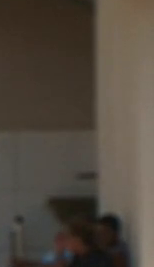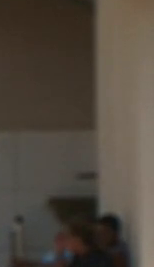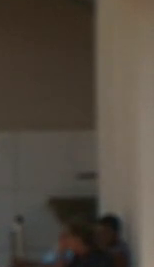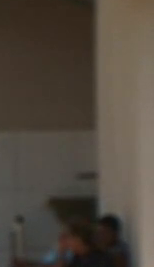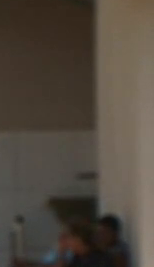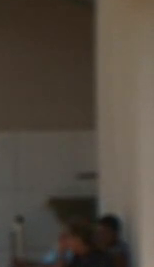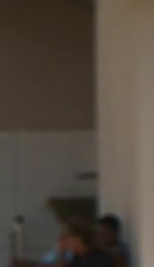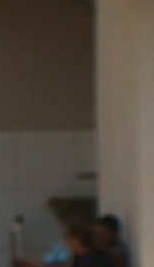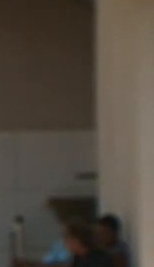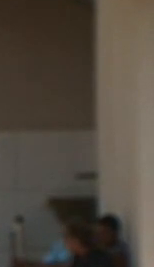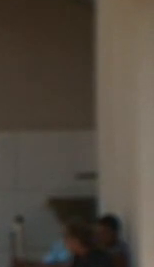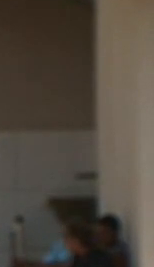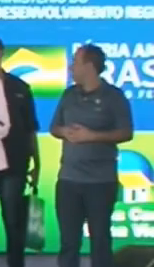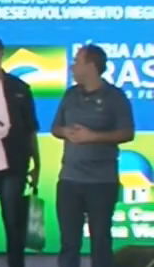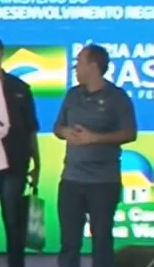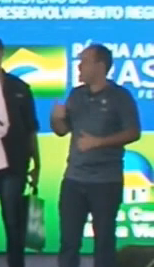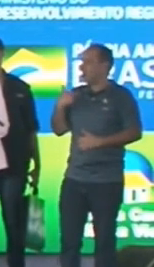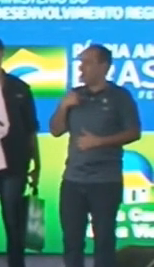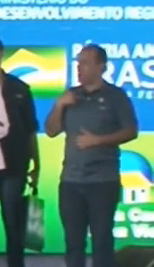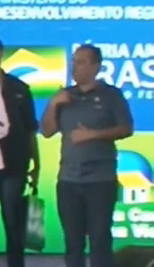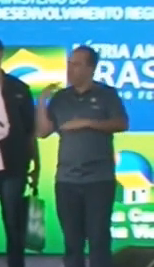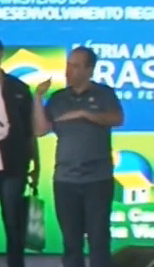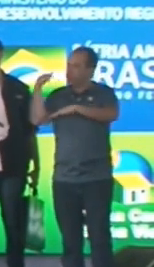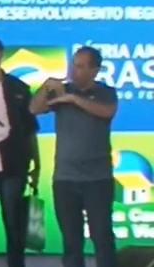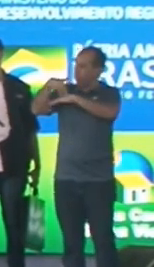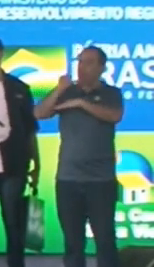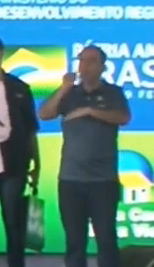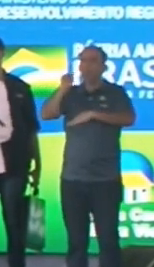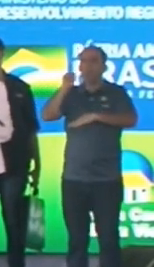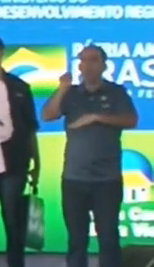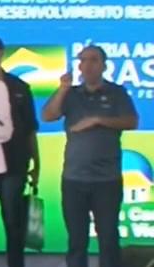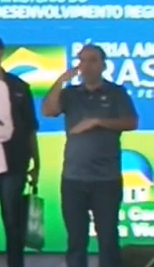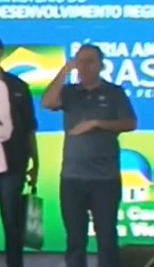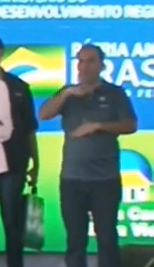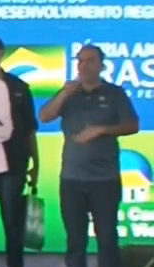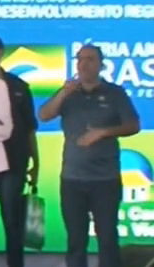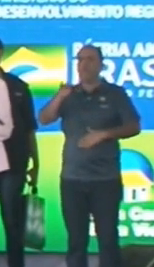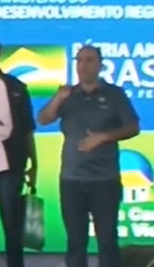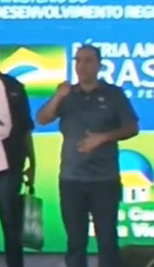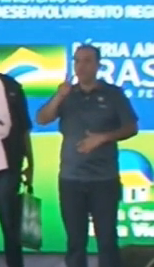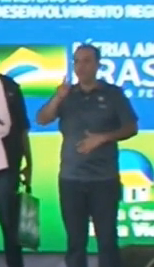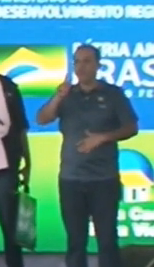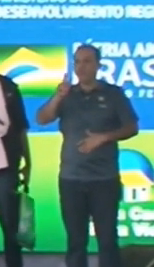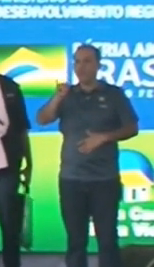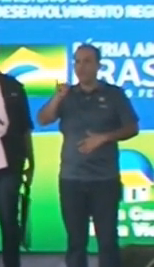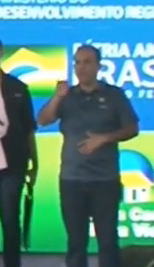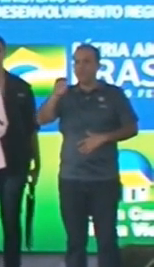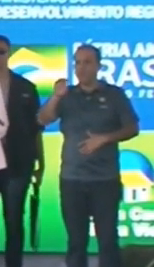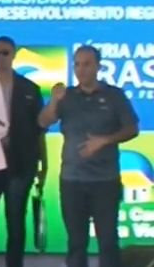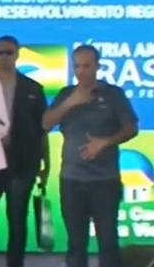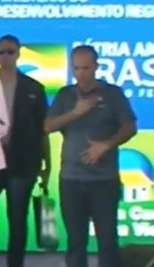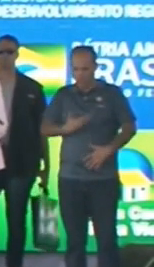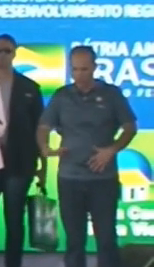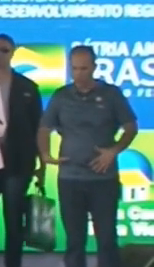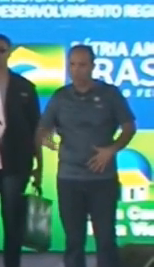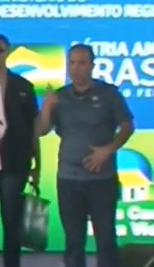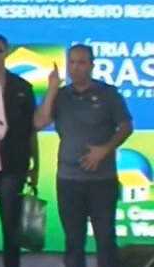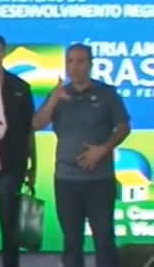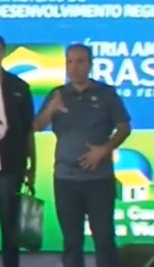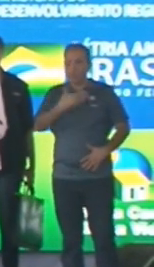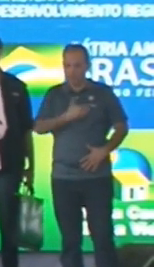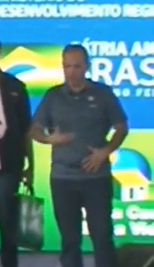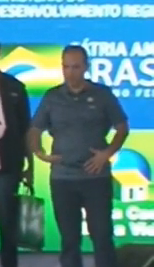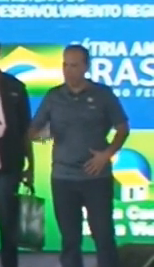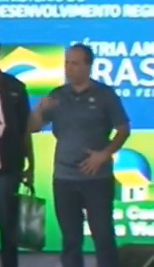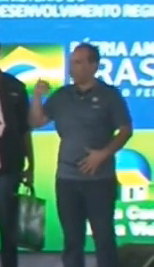na solenidade, foi vaiada. Eu venho aqui como vice-governadora, representando o governador